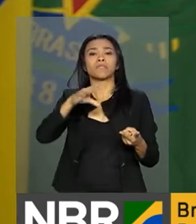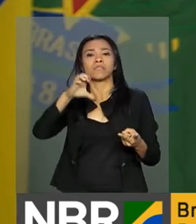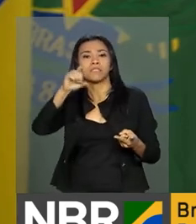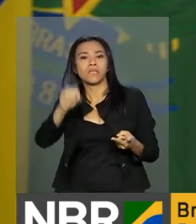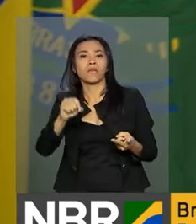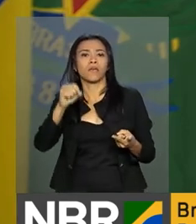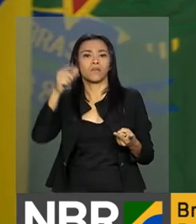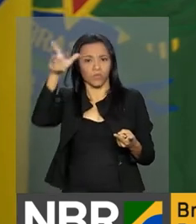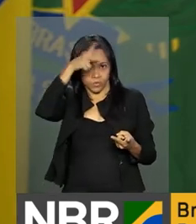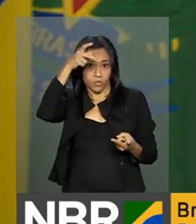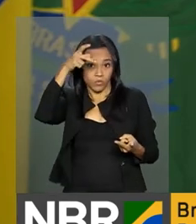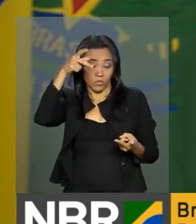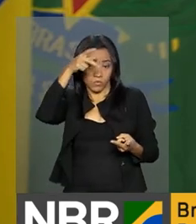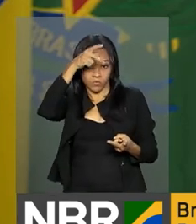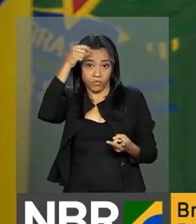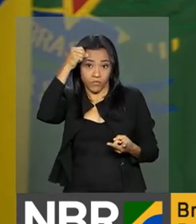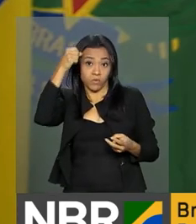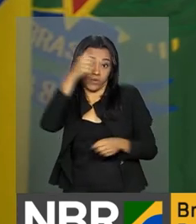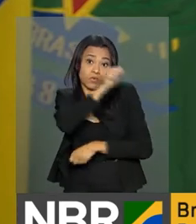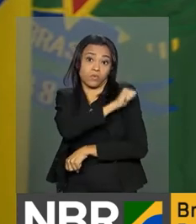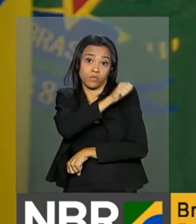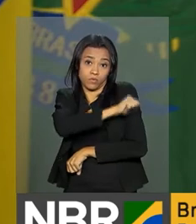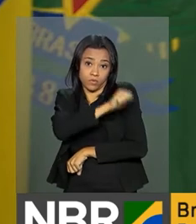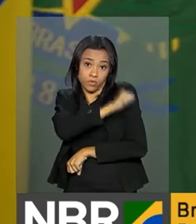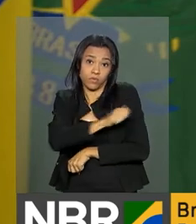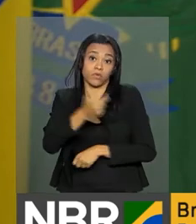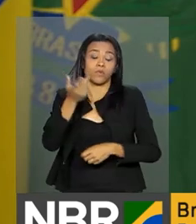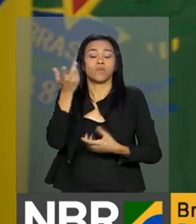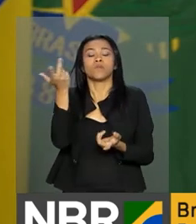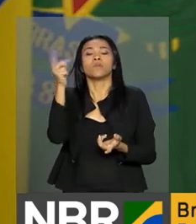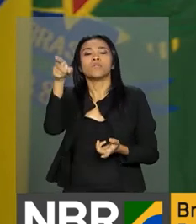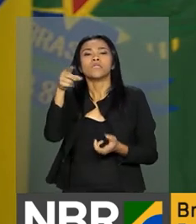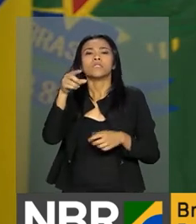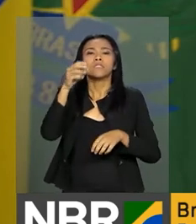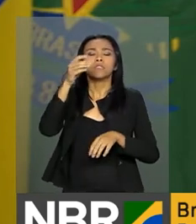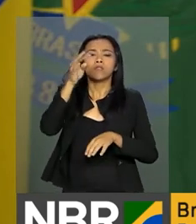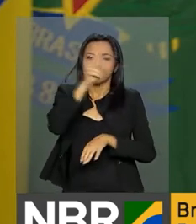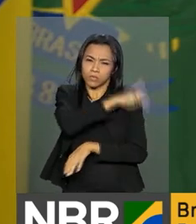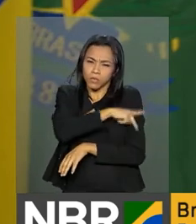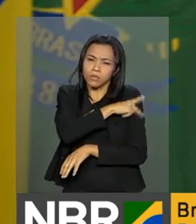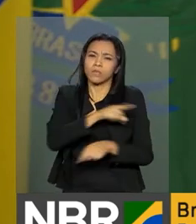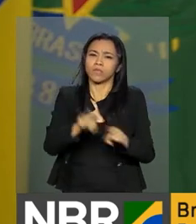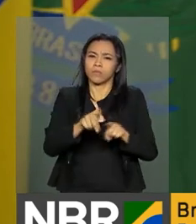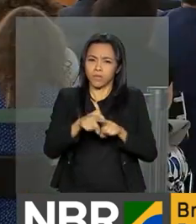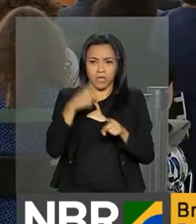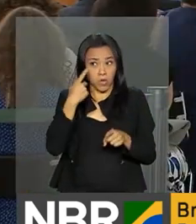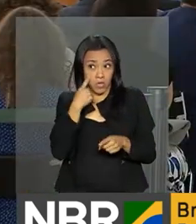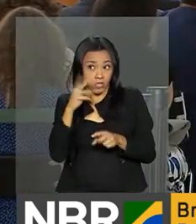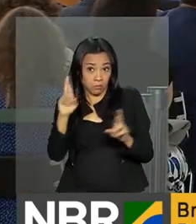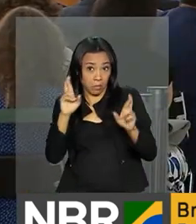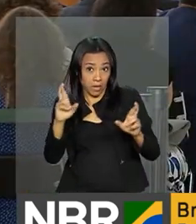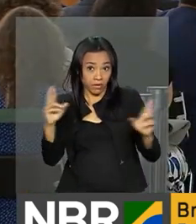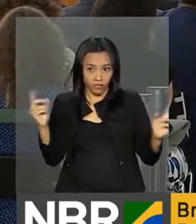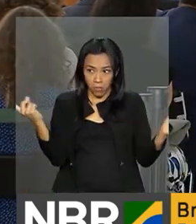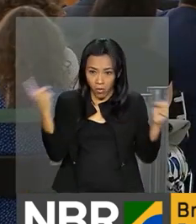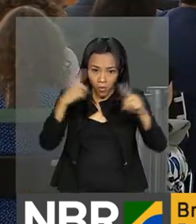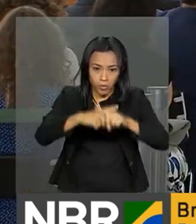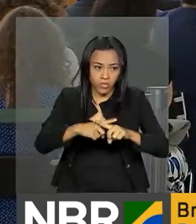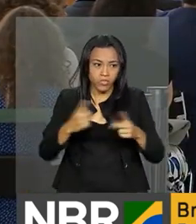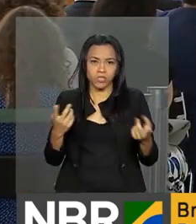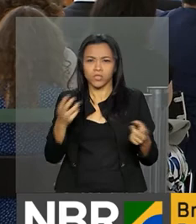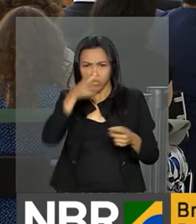é que eles querem ver entre eles quem pela primeira vez ganhará o prêmio espero que se abra um concurso é de vocês em todos os prefeitos